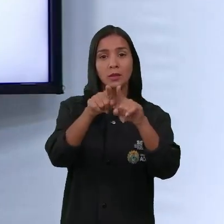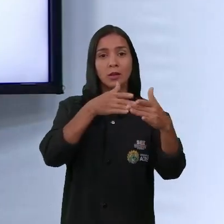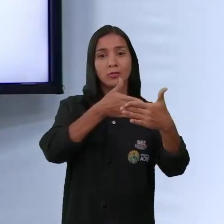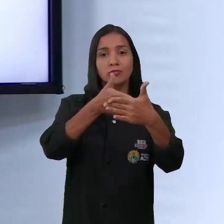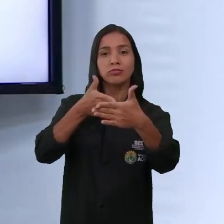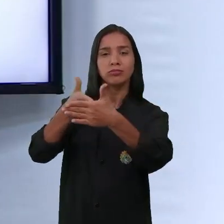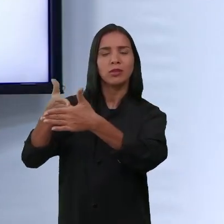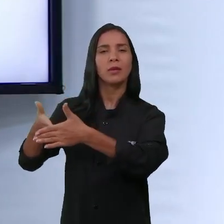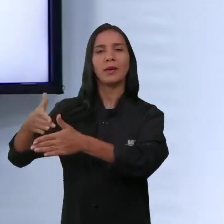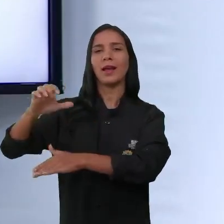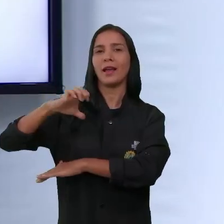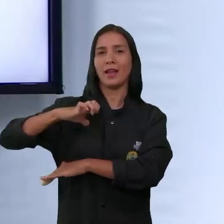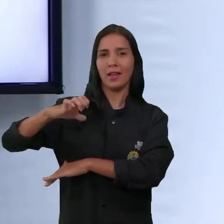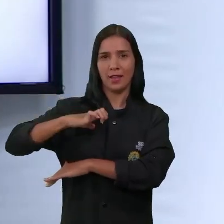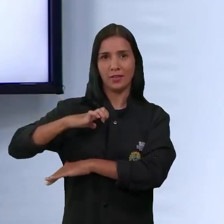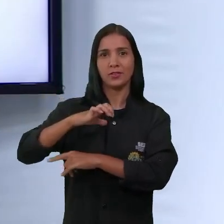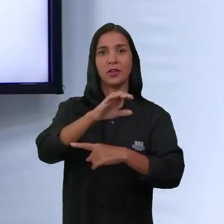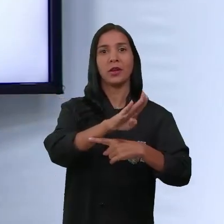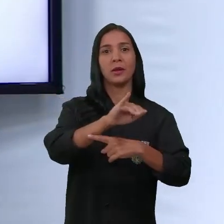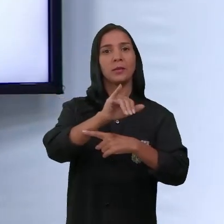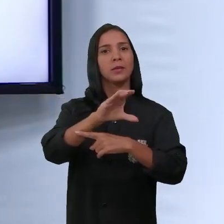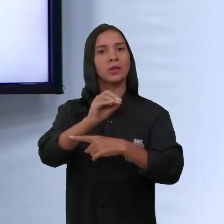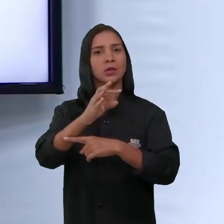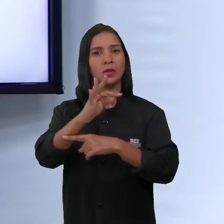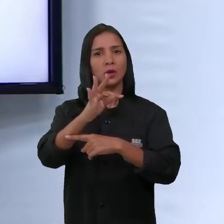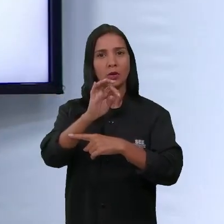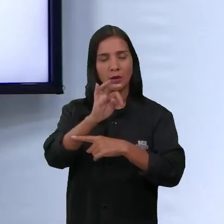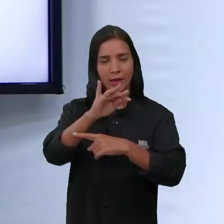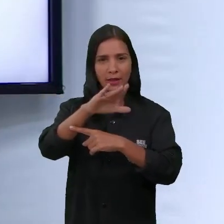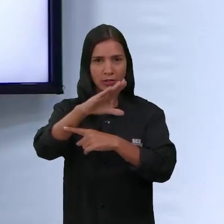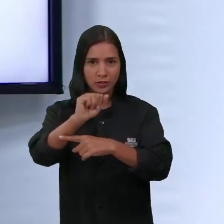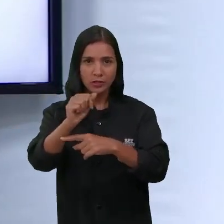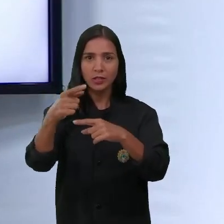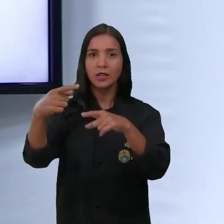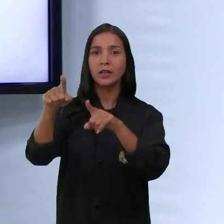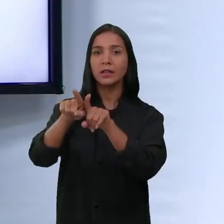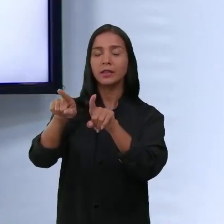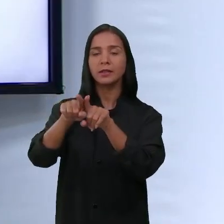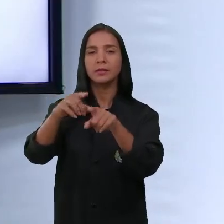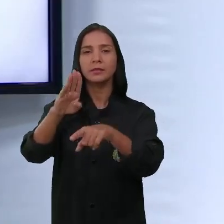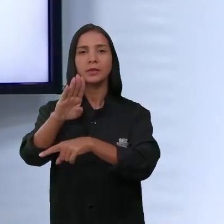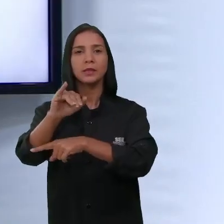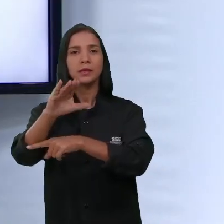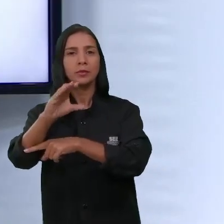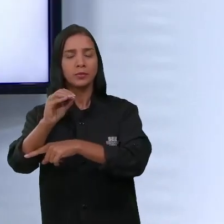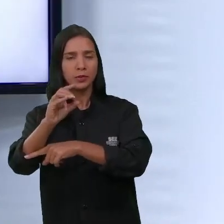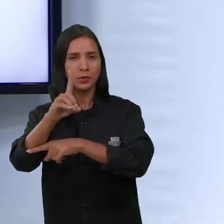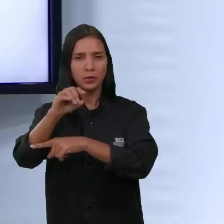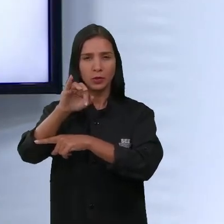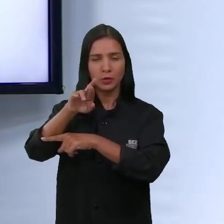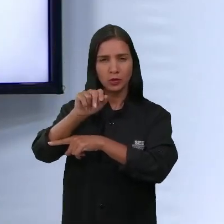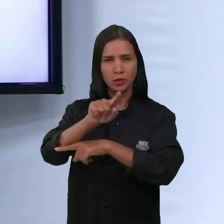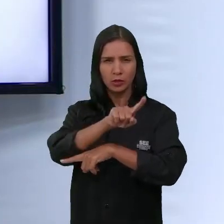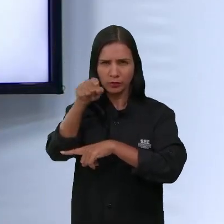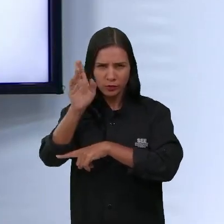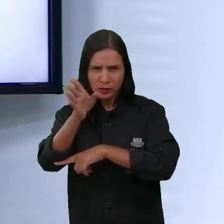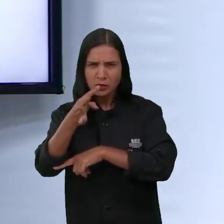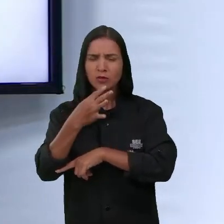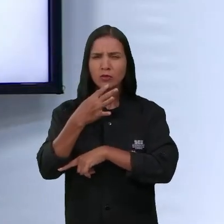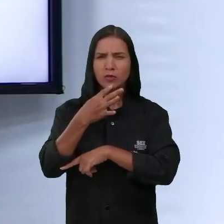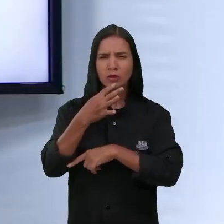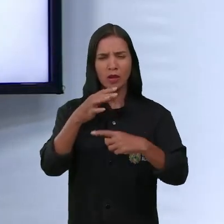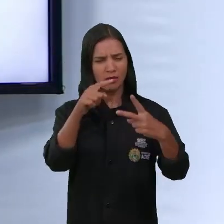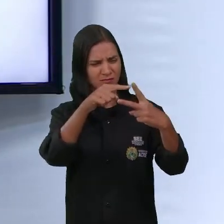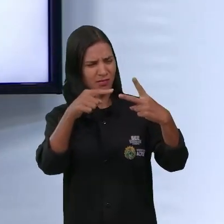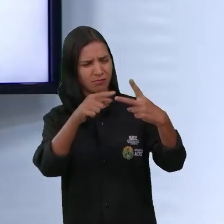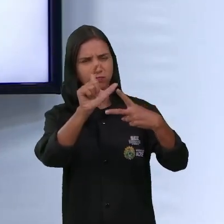éticos, bioética e biodireito. Você já ouviu falar a respeito desses dois termos?